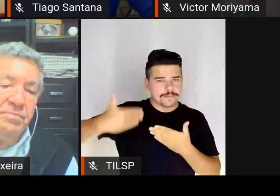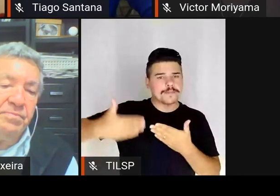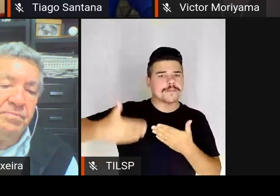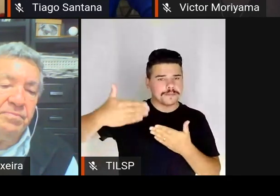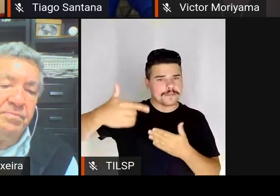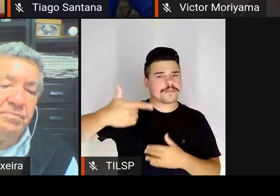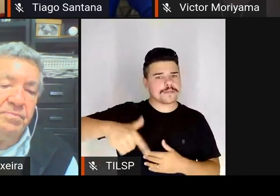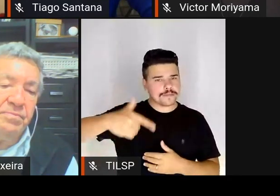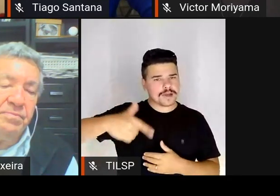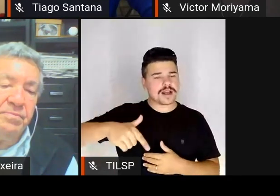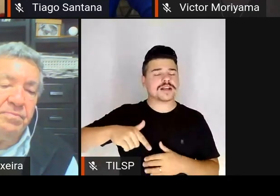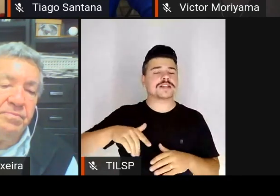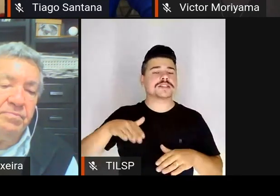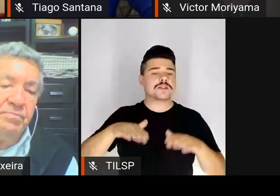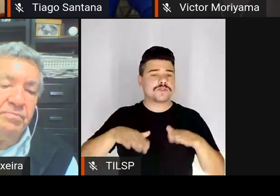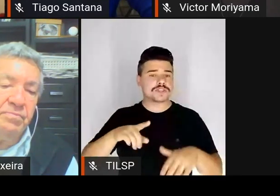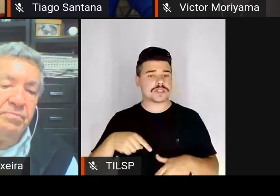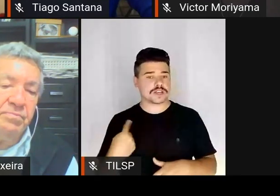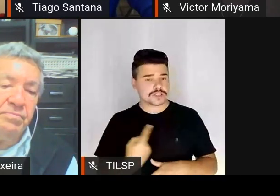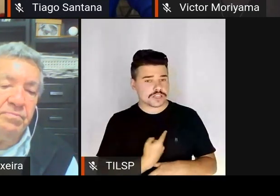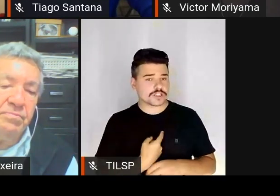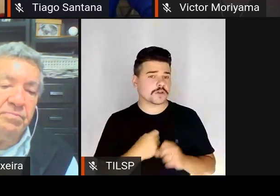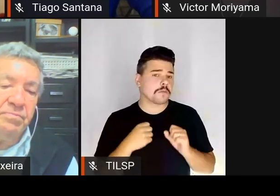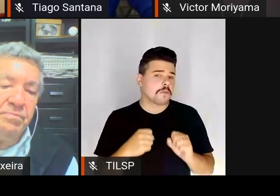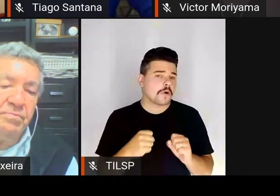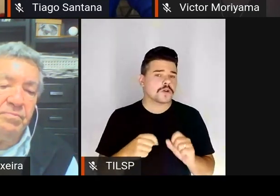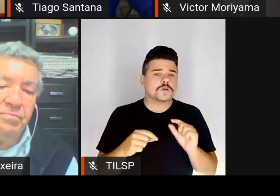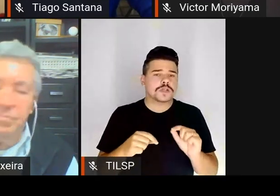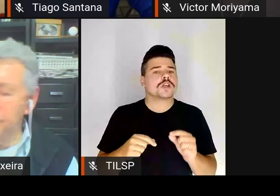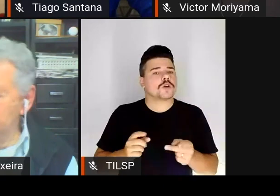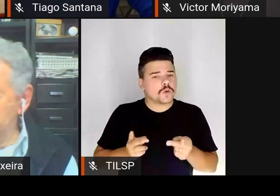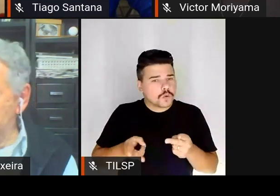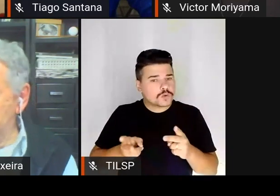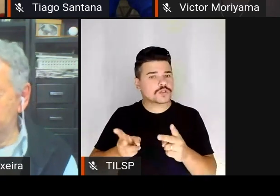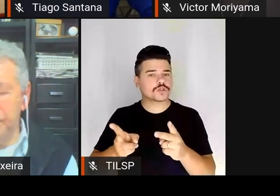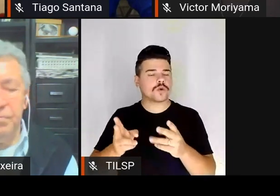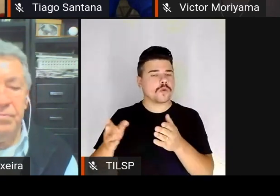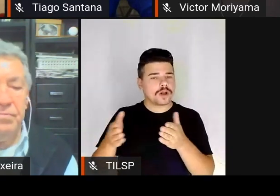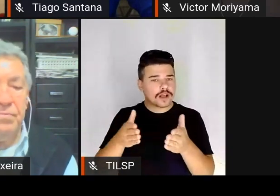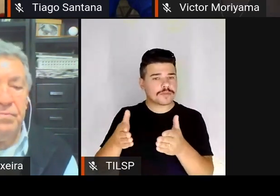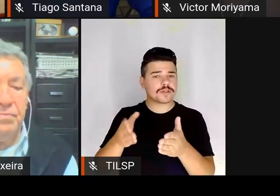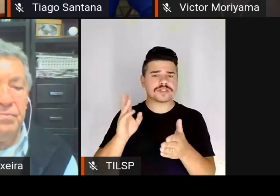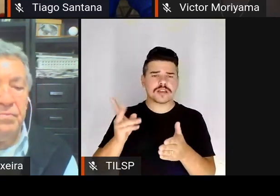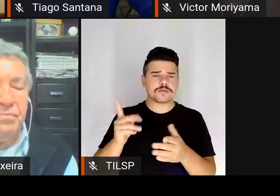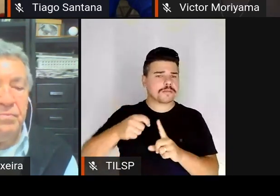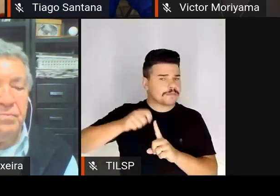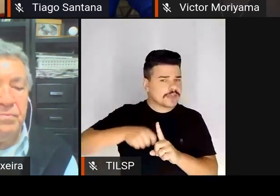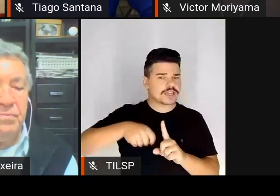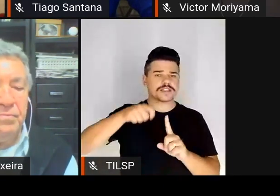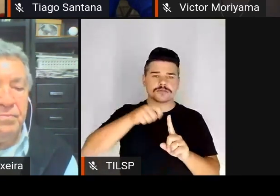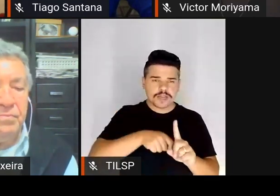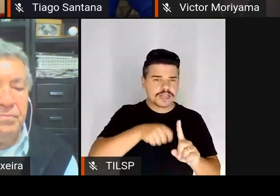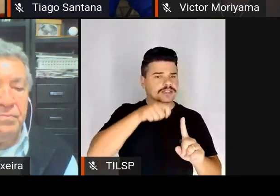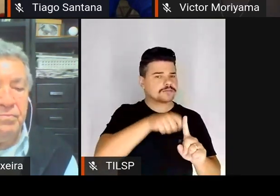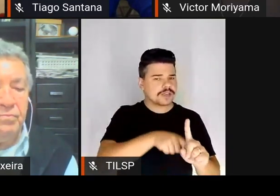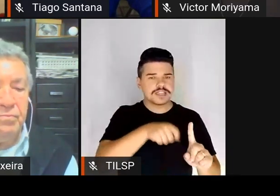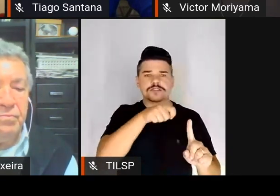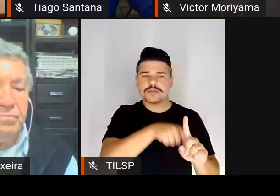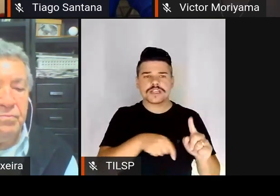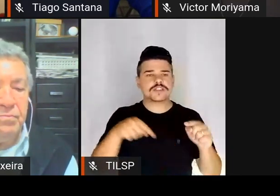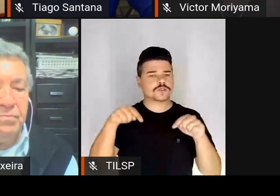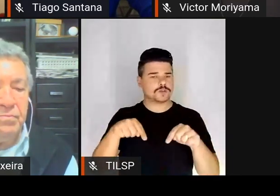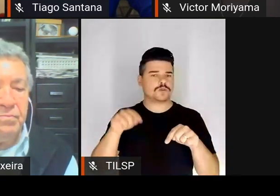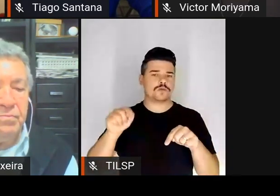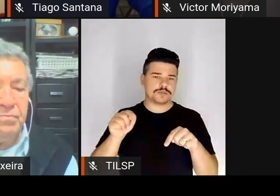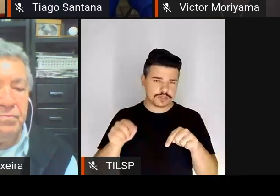gente fazer seguidamente, pelo menos uma vez por mês, essa questão